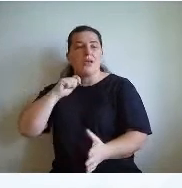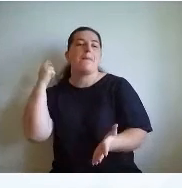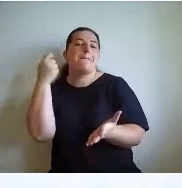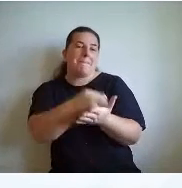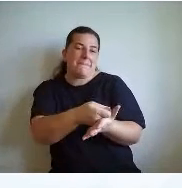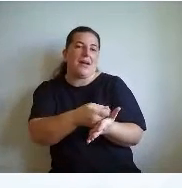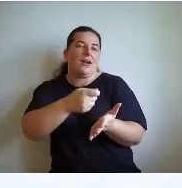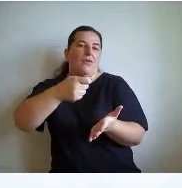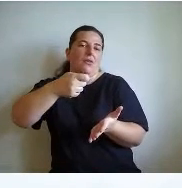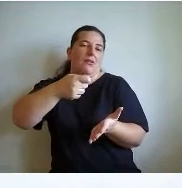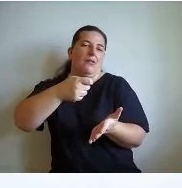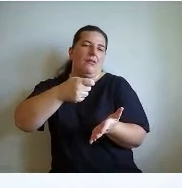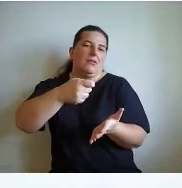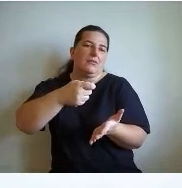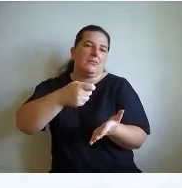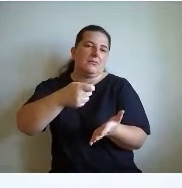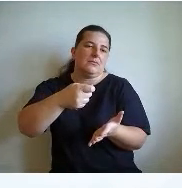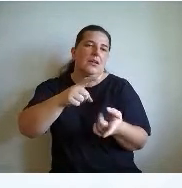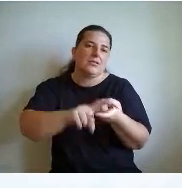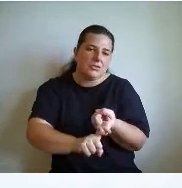e está pagando a conta